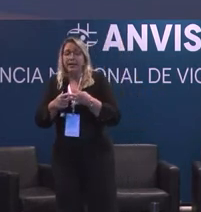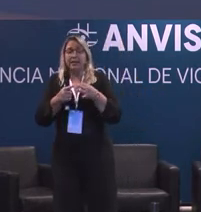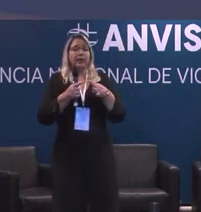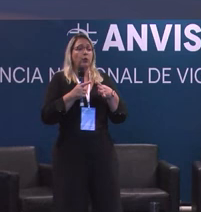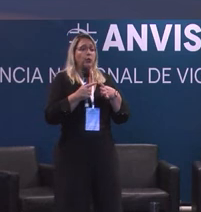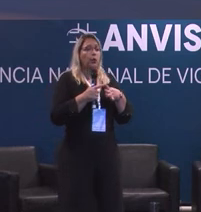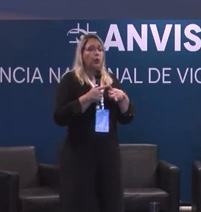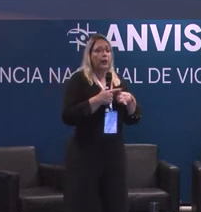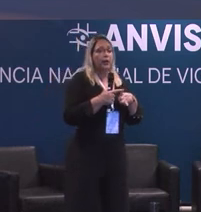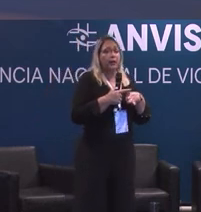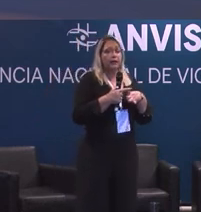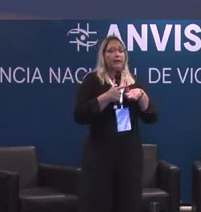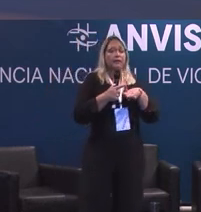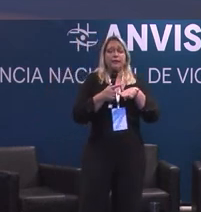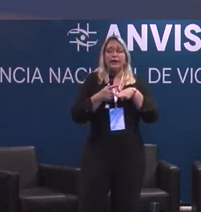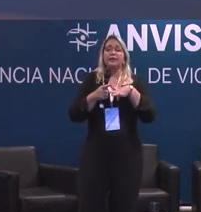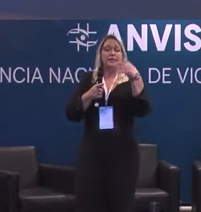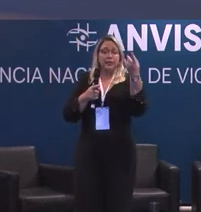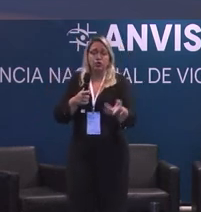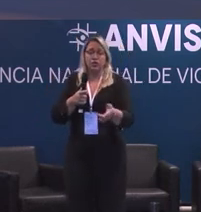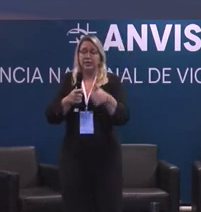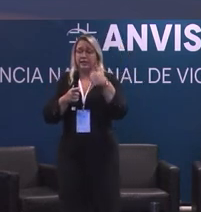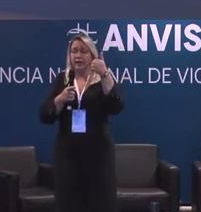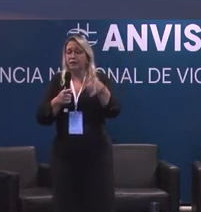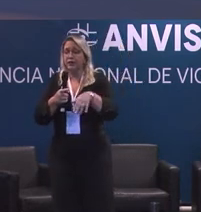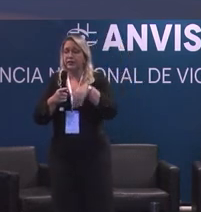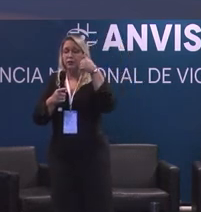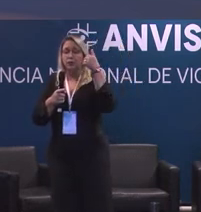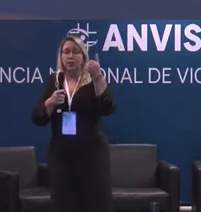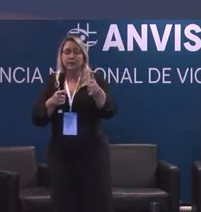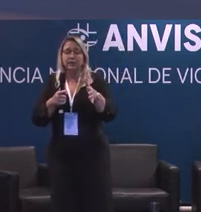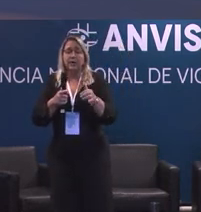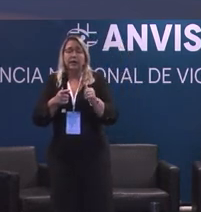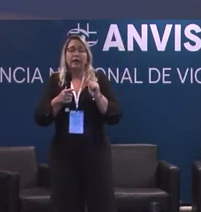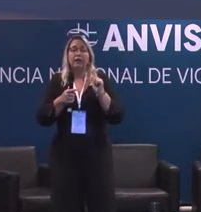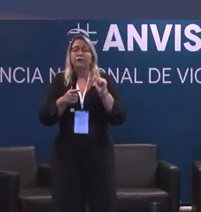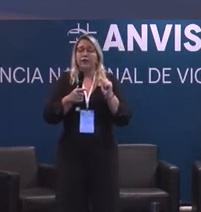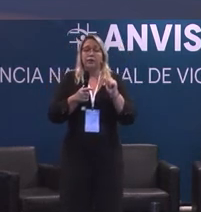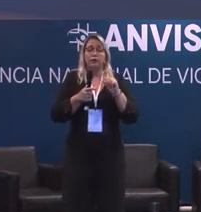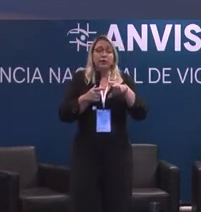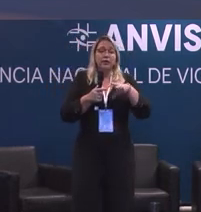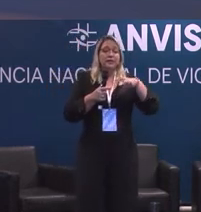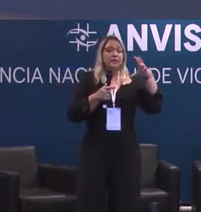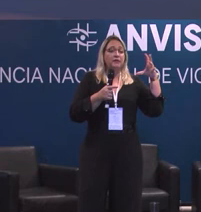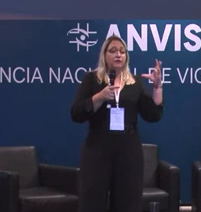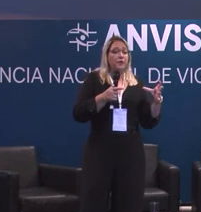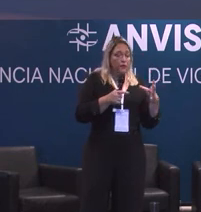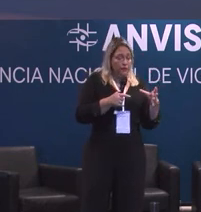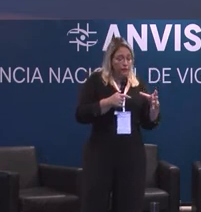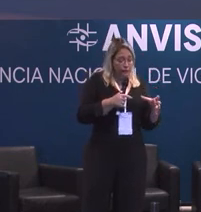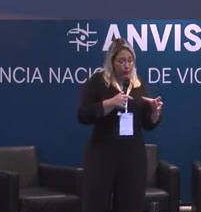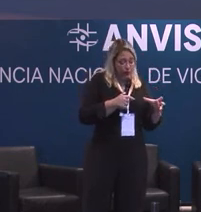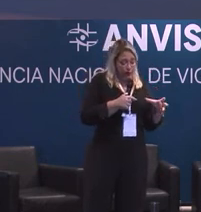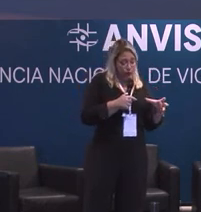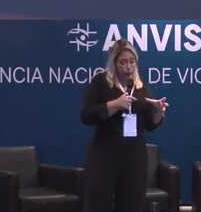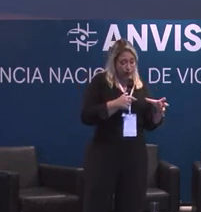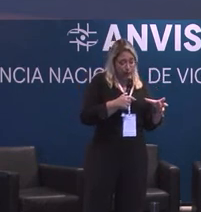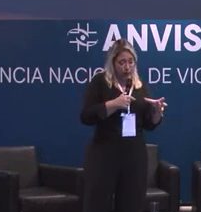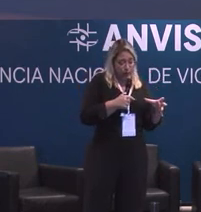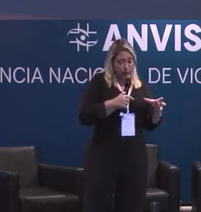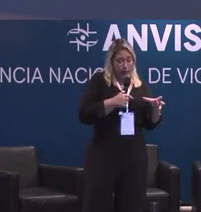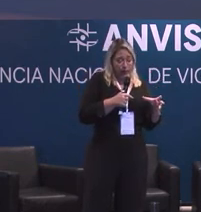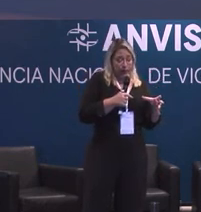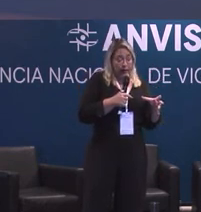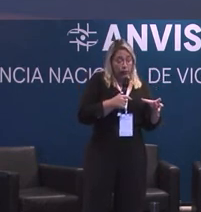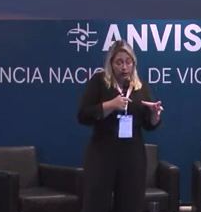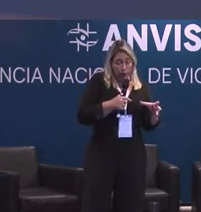capacidade econômica, essas circunstâncias agravantes, atenuantes, enfim, todas essas informações que são importantes para o julgamento.